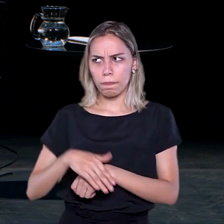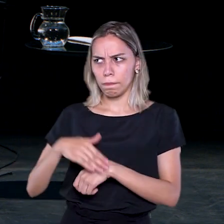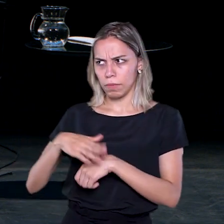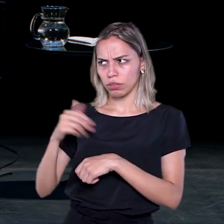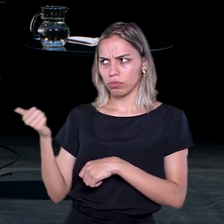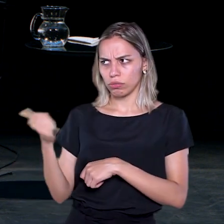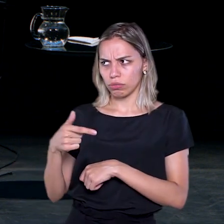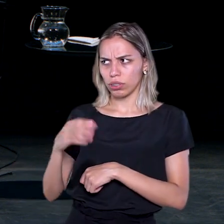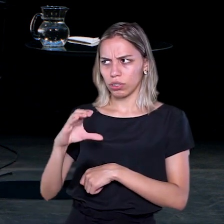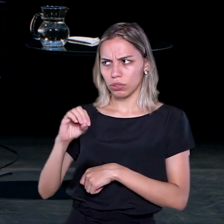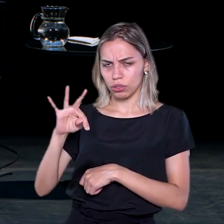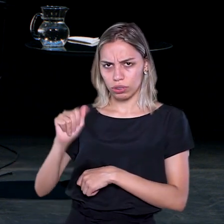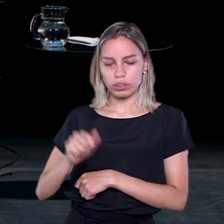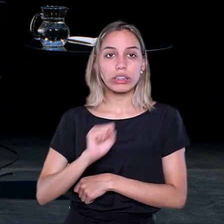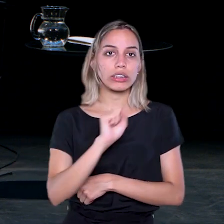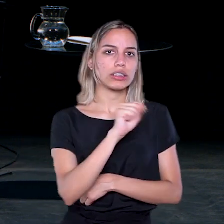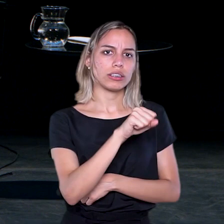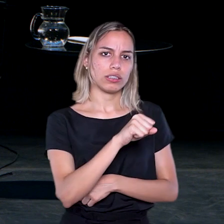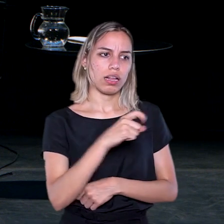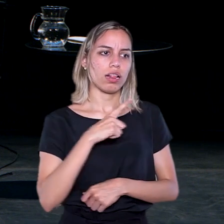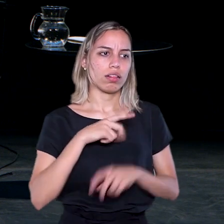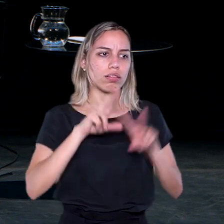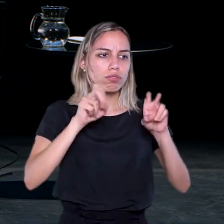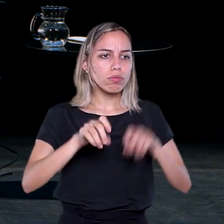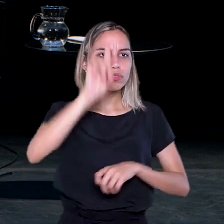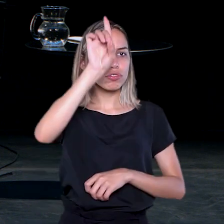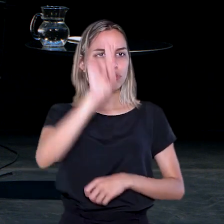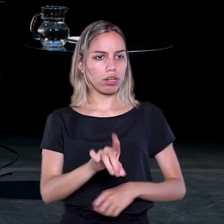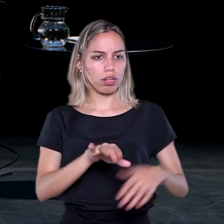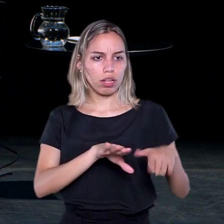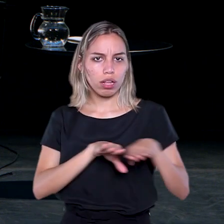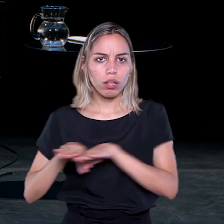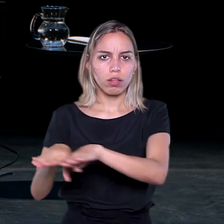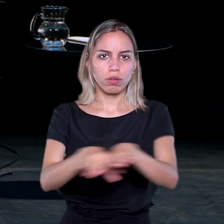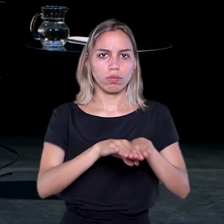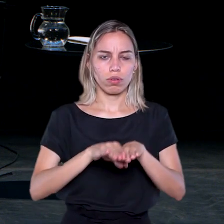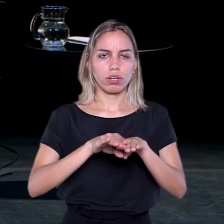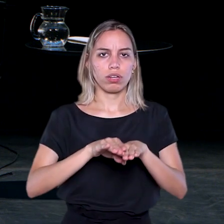também a promoção da igualdade racial como uma vertente do direito à igualdade